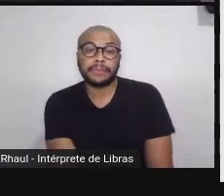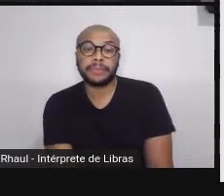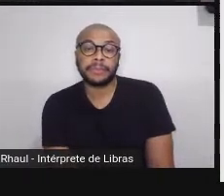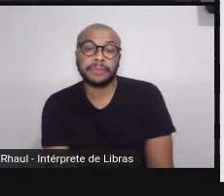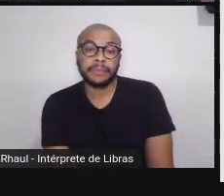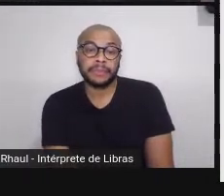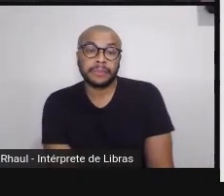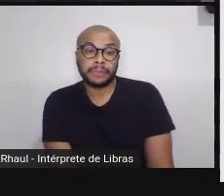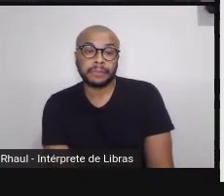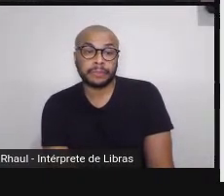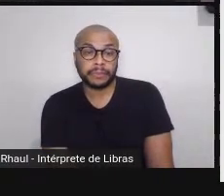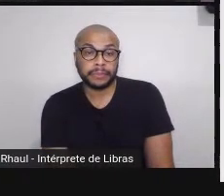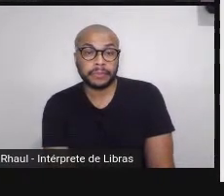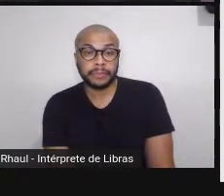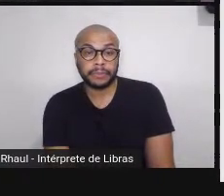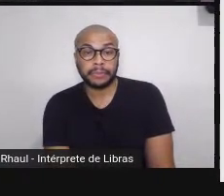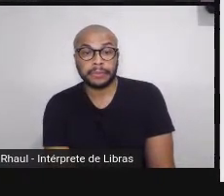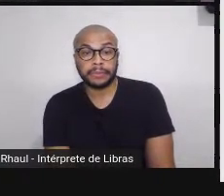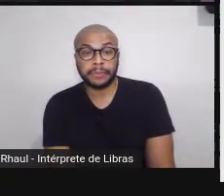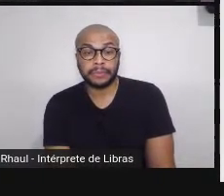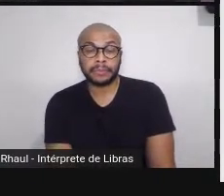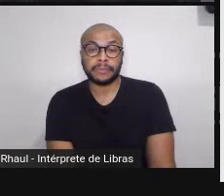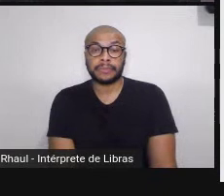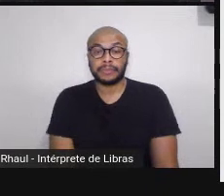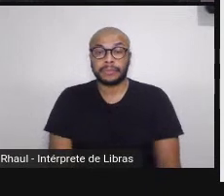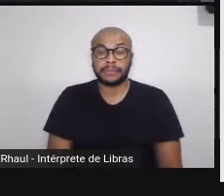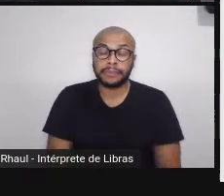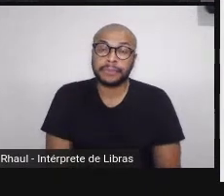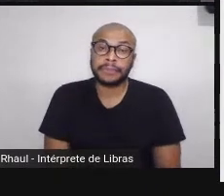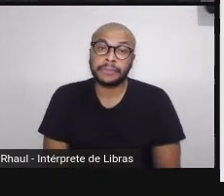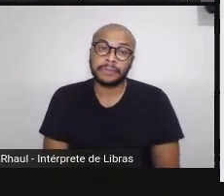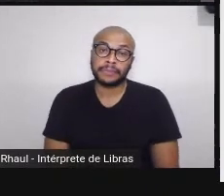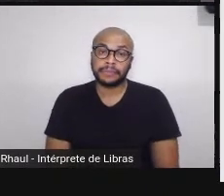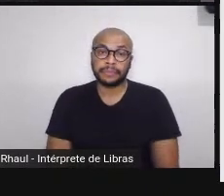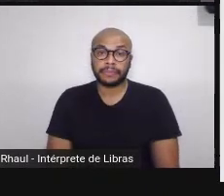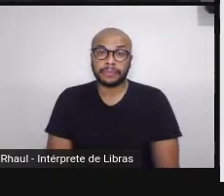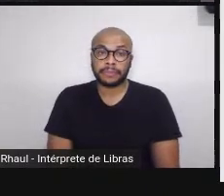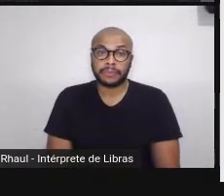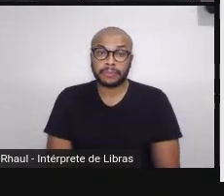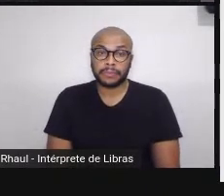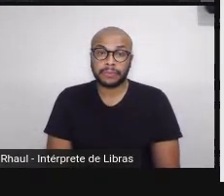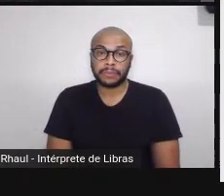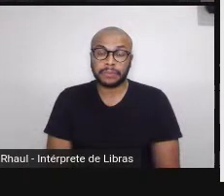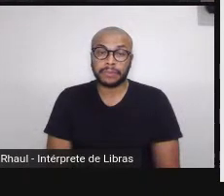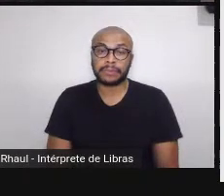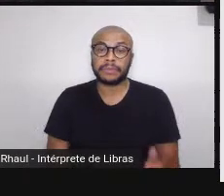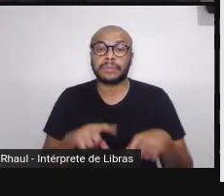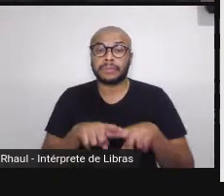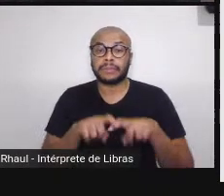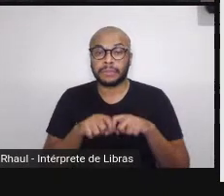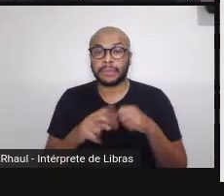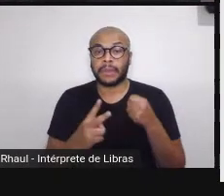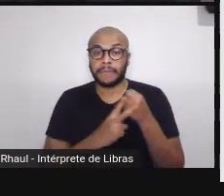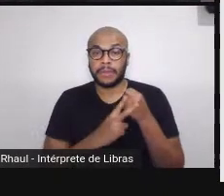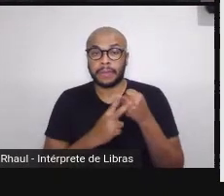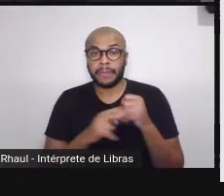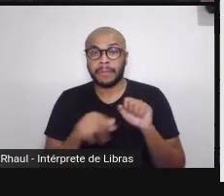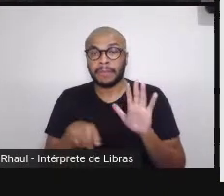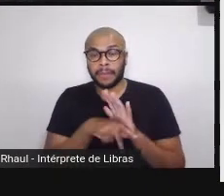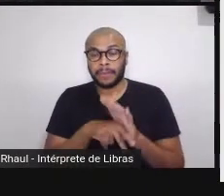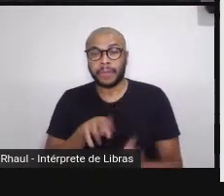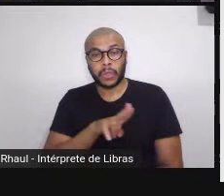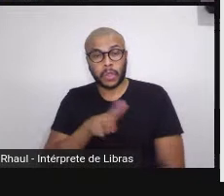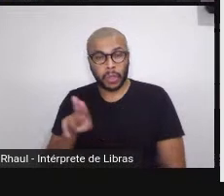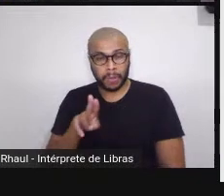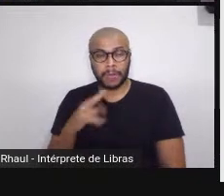jest także w mianowniku. I no caso ali do idę z werlem, que é o narzędnik, o